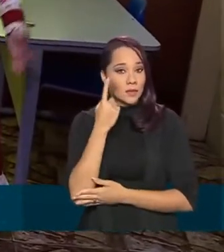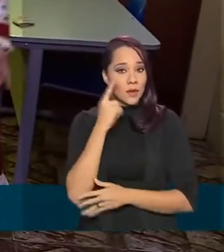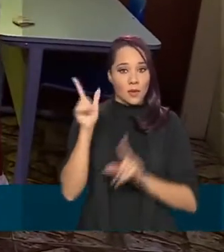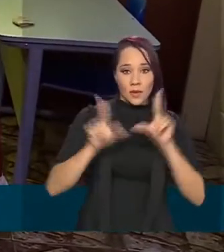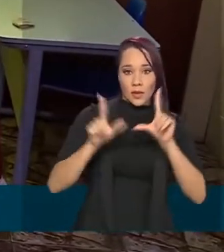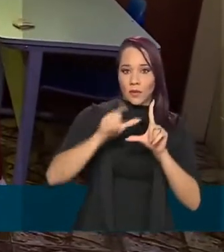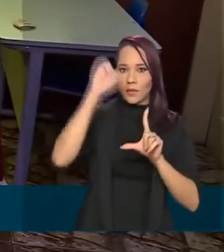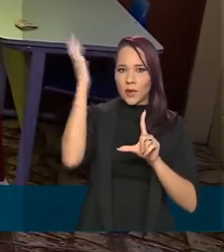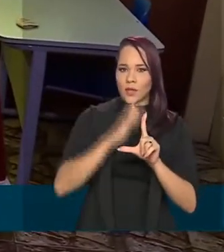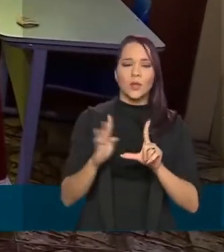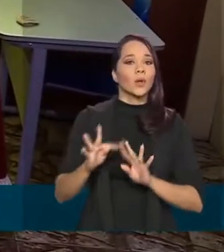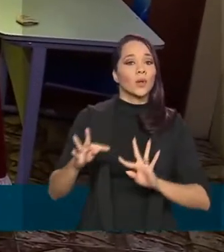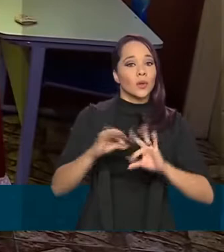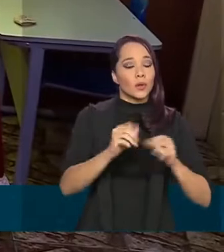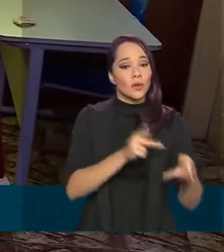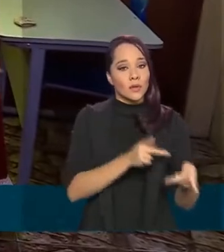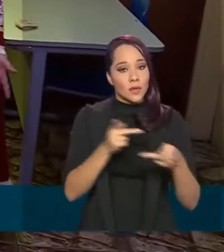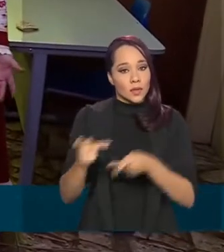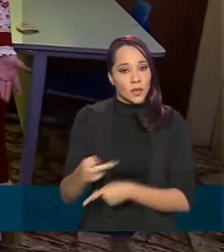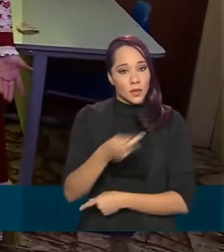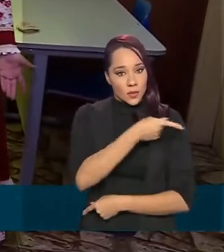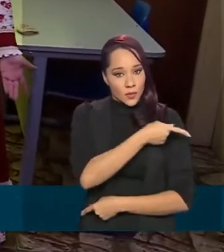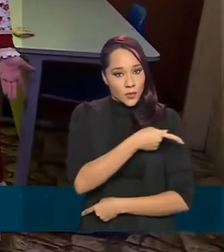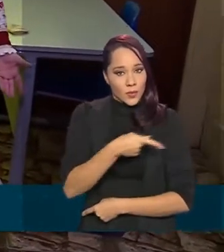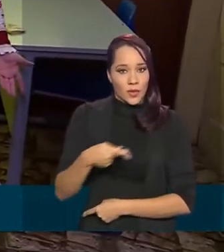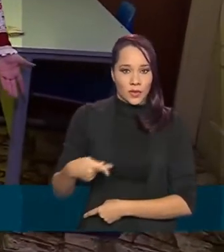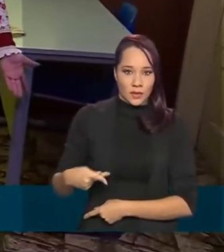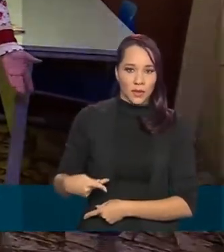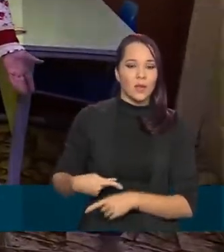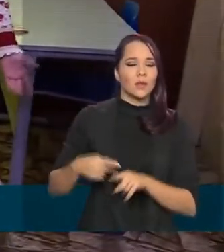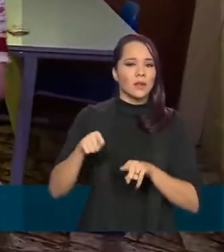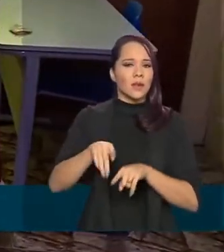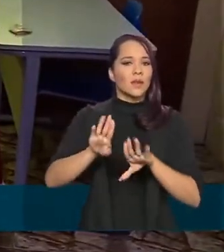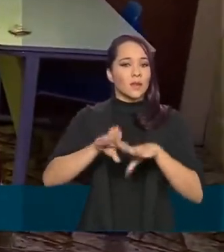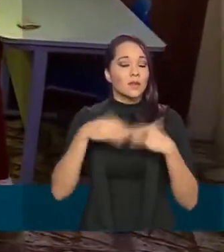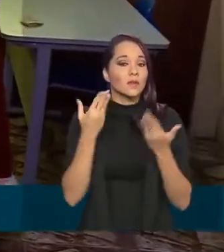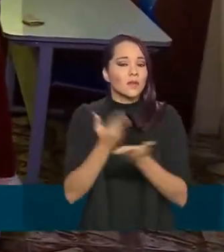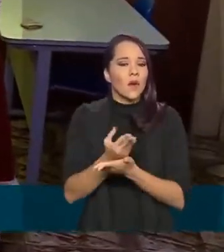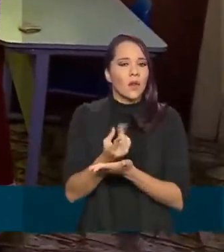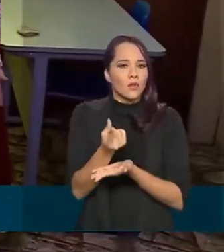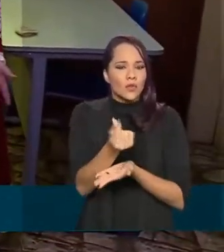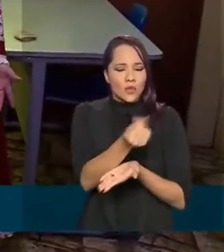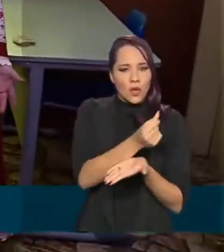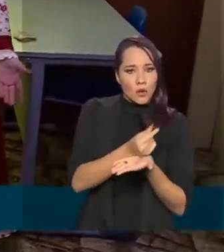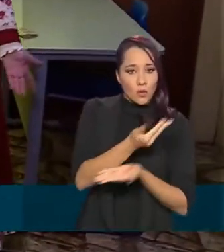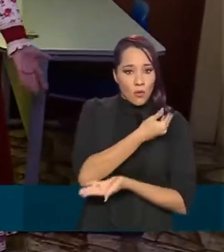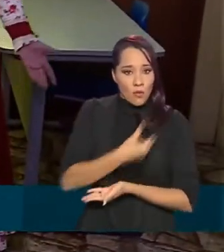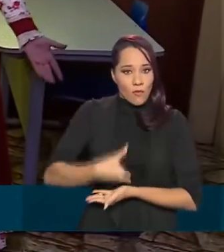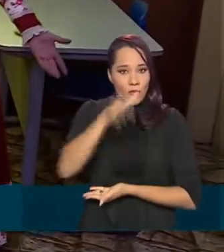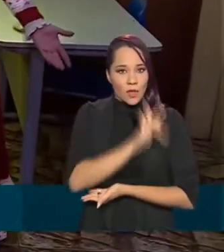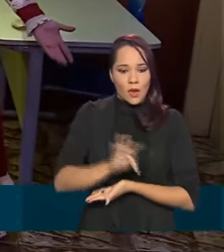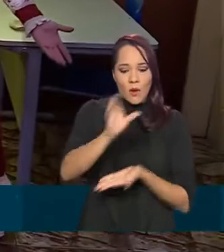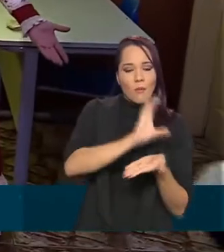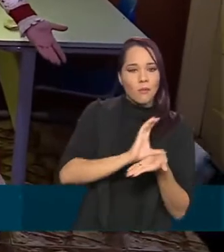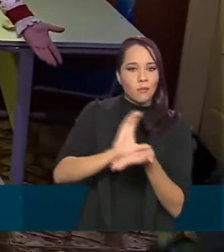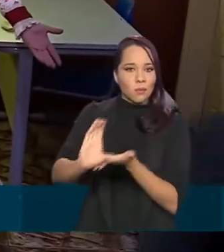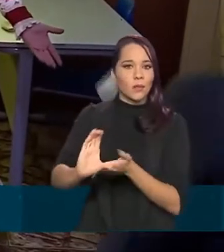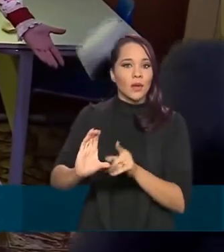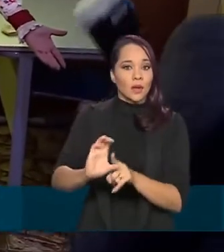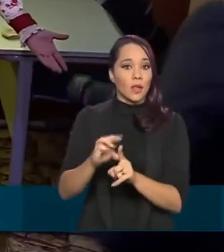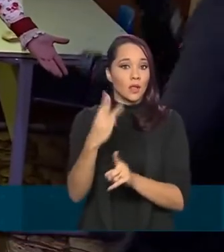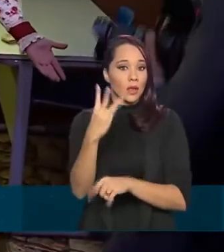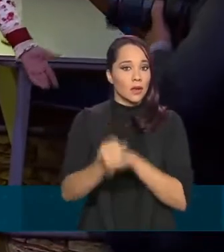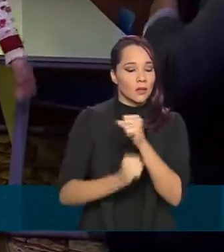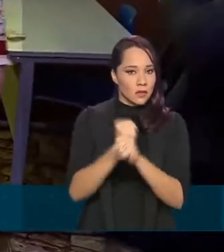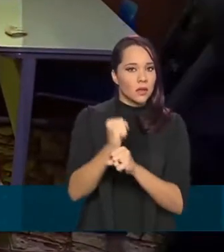Brasil toda essa visita do presidente. Essa escola vai receber recursos do governo federal, que em